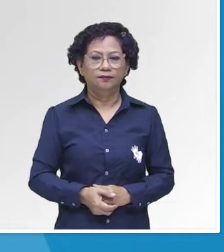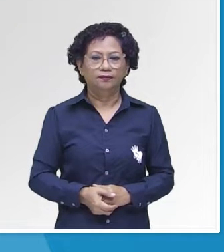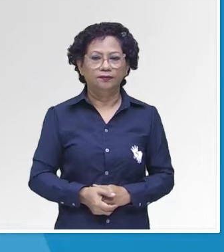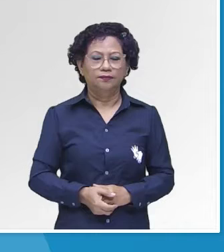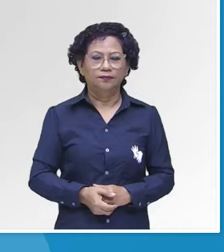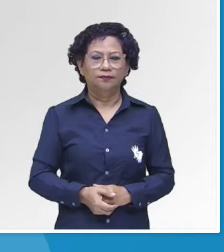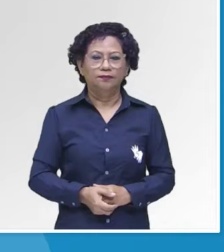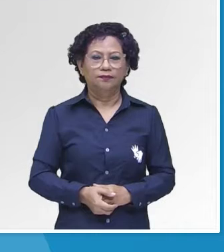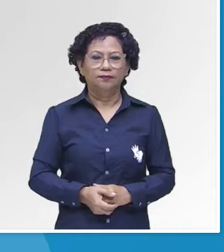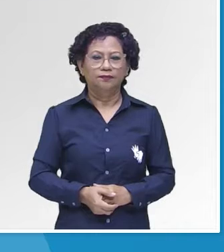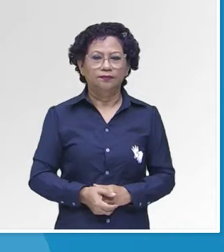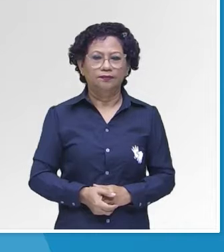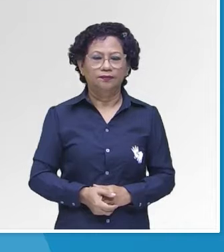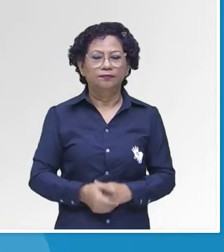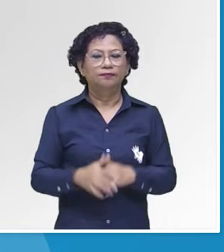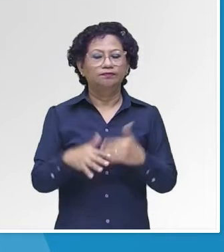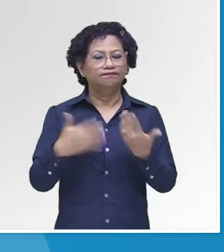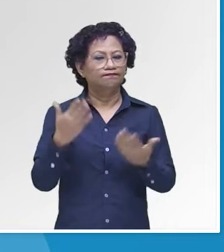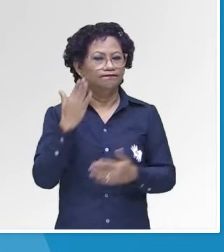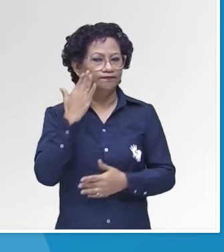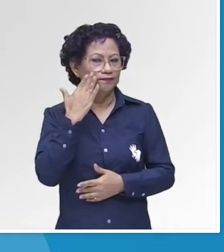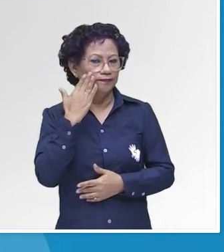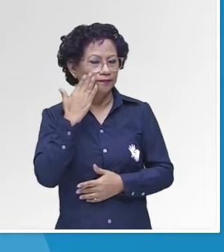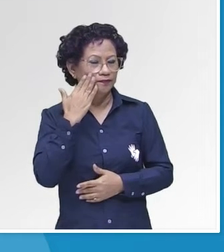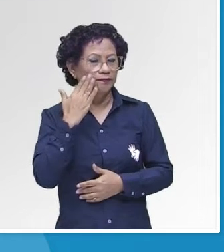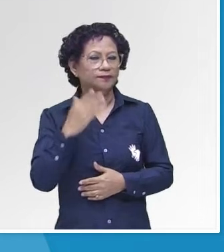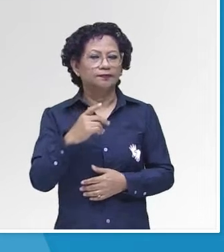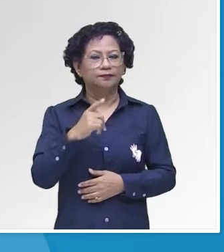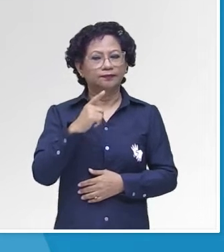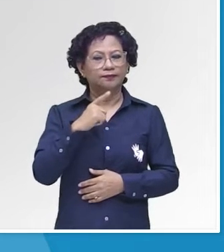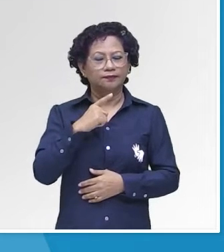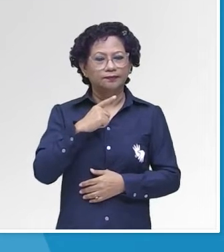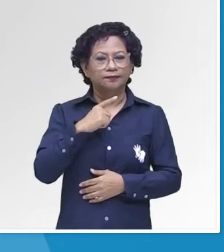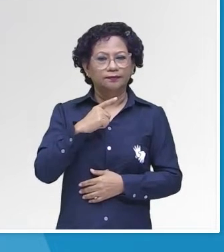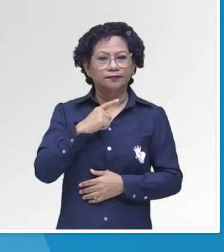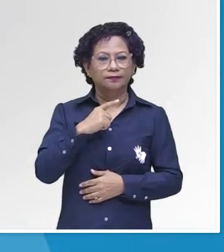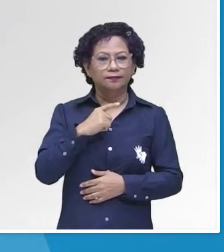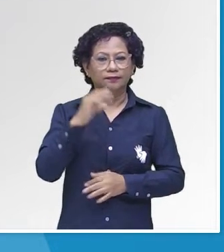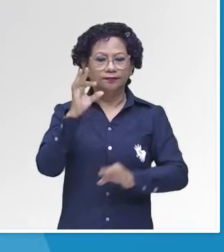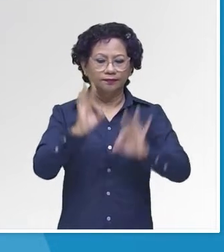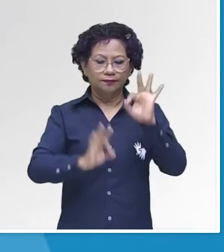Muito bem. Então, nós temos aqui uma maneira de